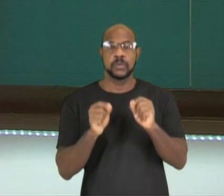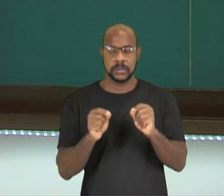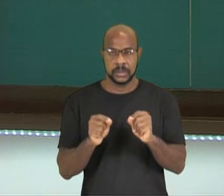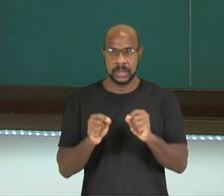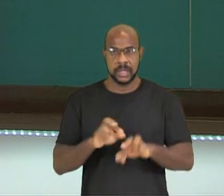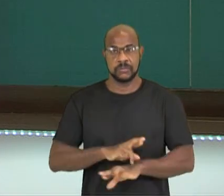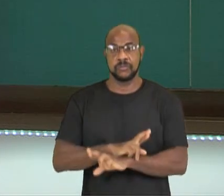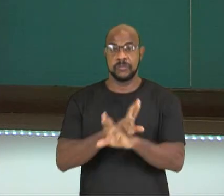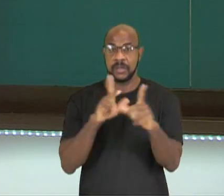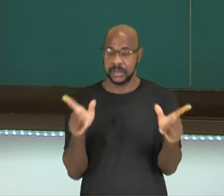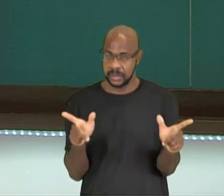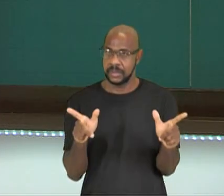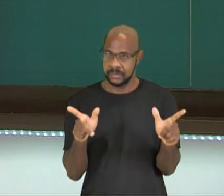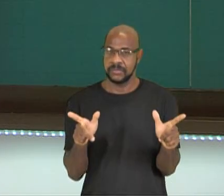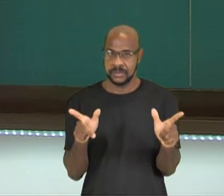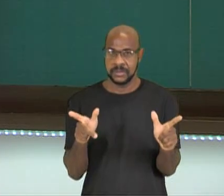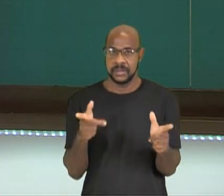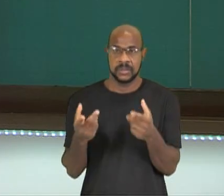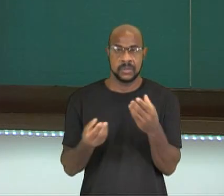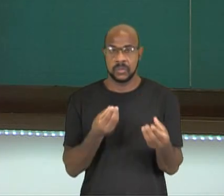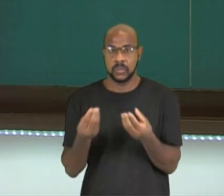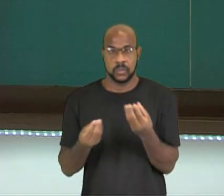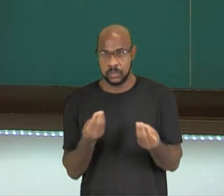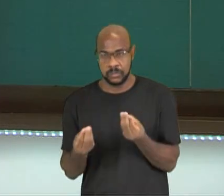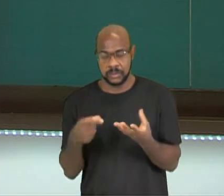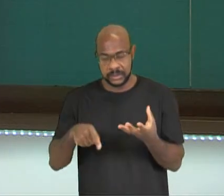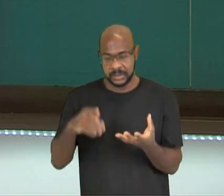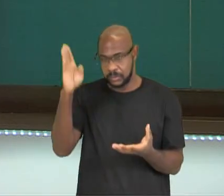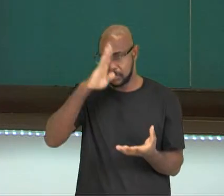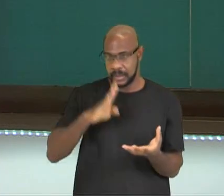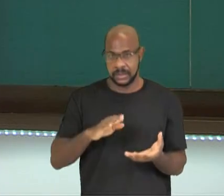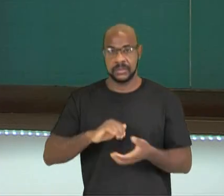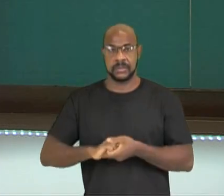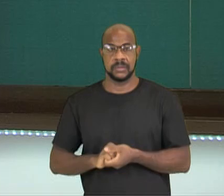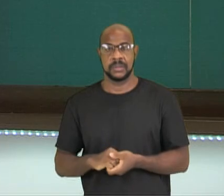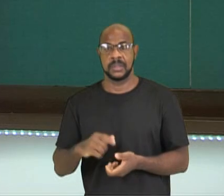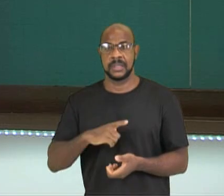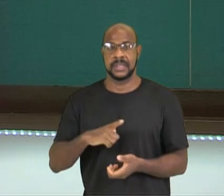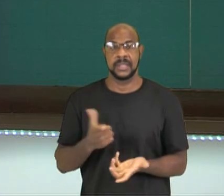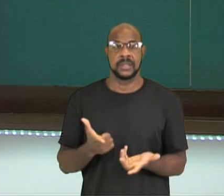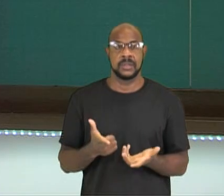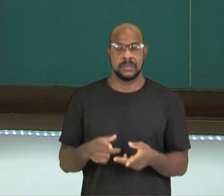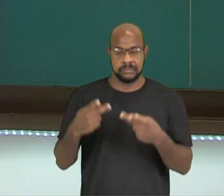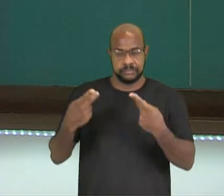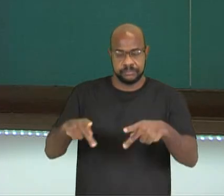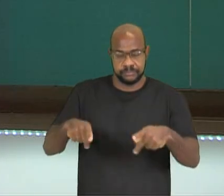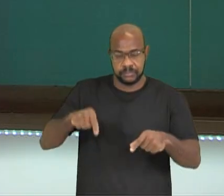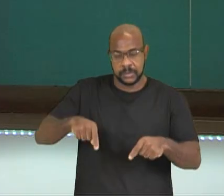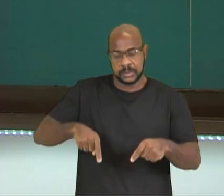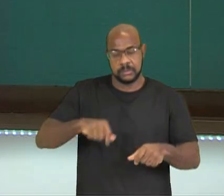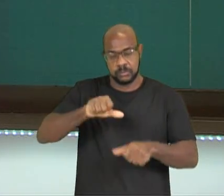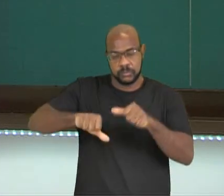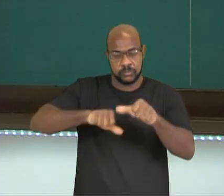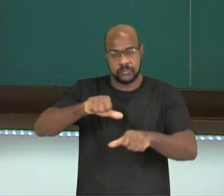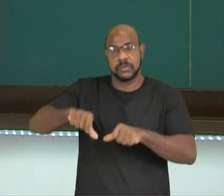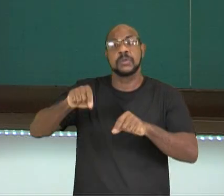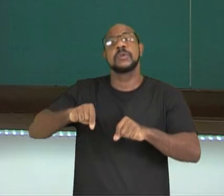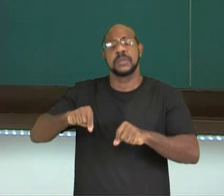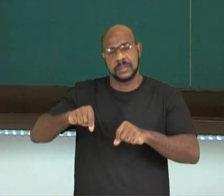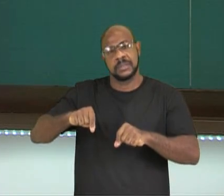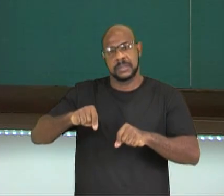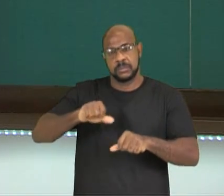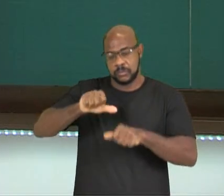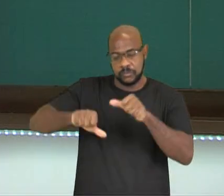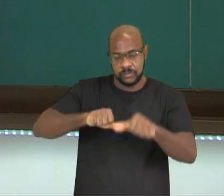essas diferentes formas de classificar o relevo do Brasil. Eu tenho agentes que modificam esse relevo. Tem alguns